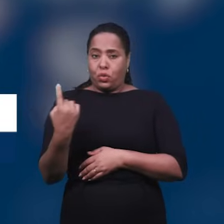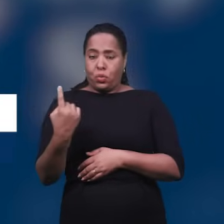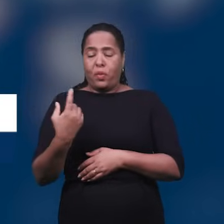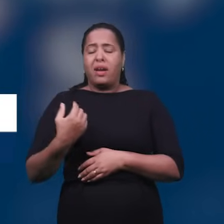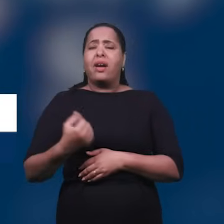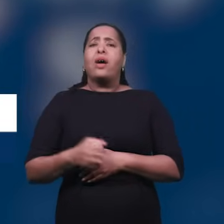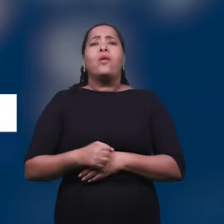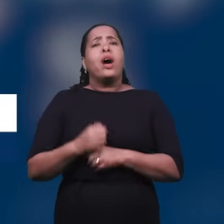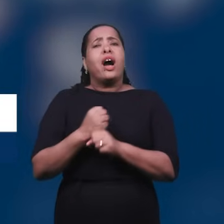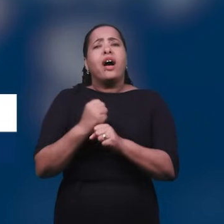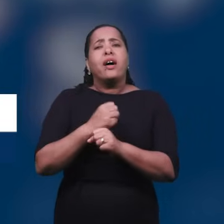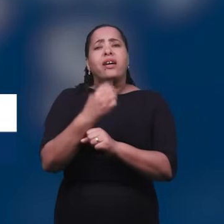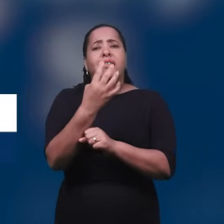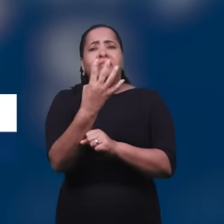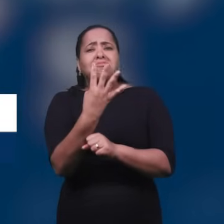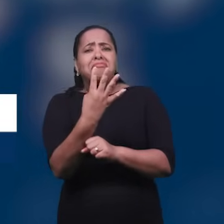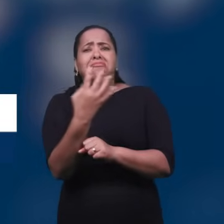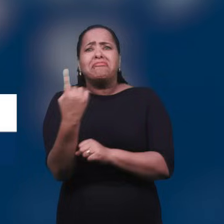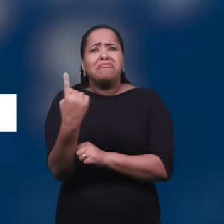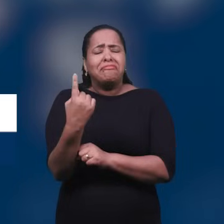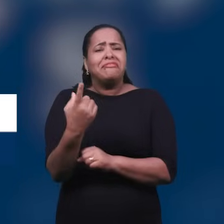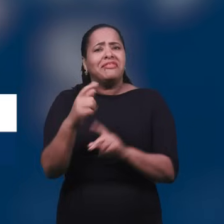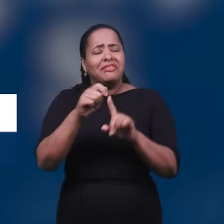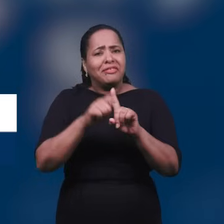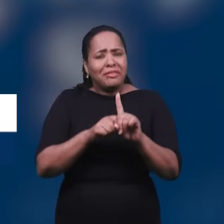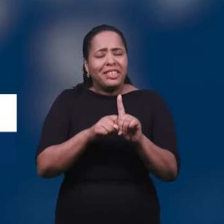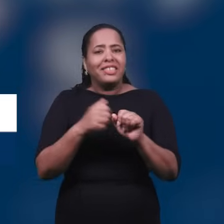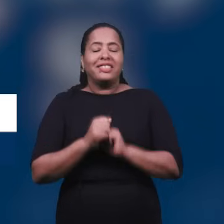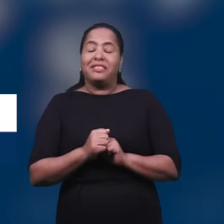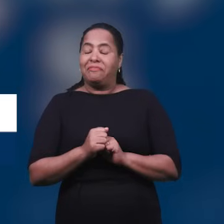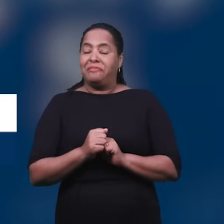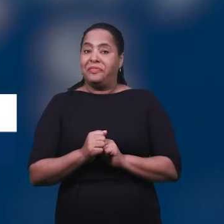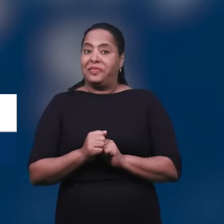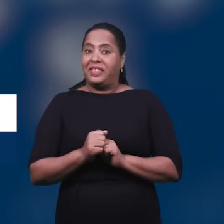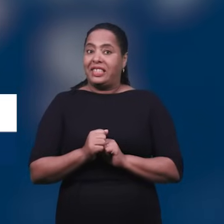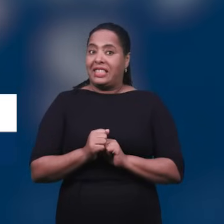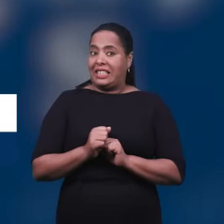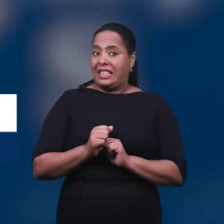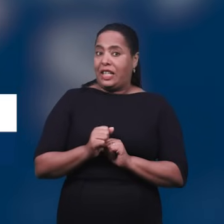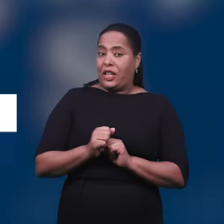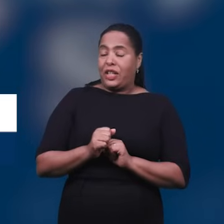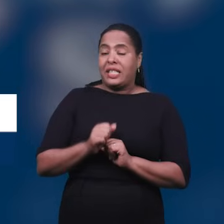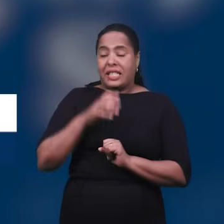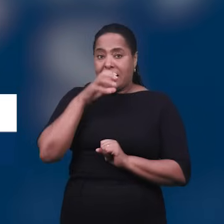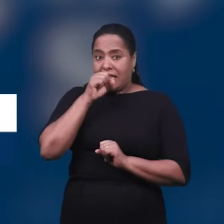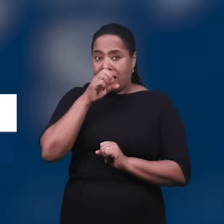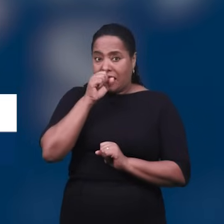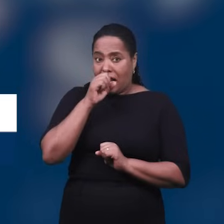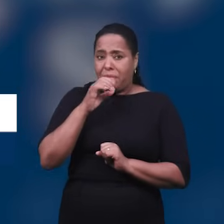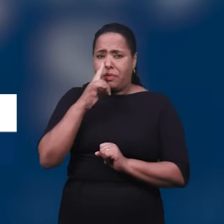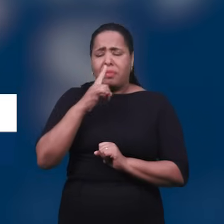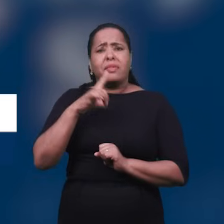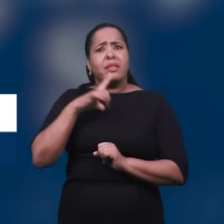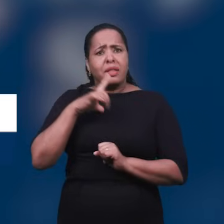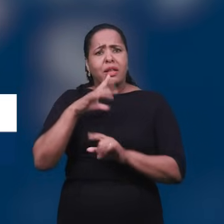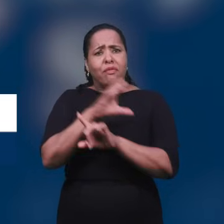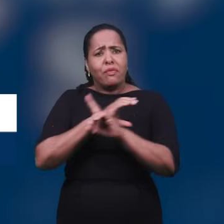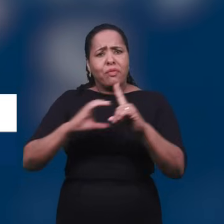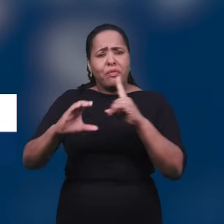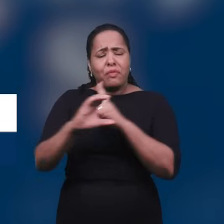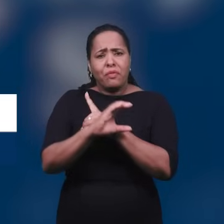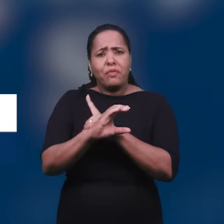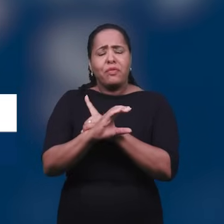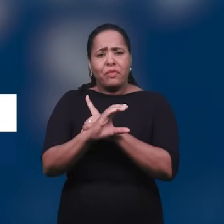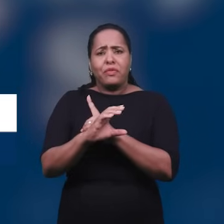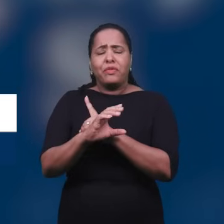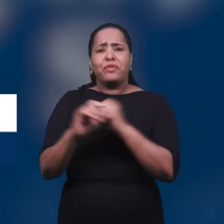41 anos, viu? Seus 41 anos nesse mês. E no último final de semana foi realizado ali um culto de glorificação a Deus